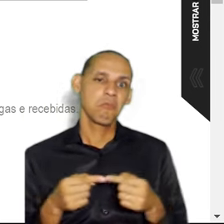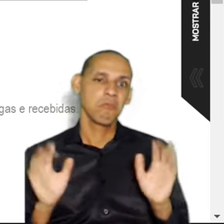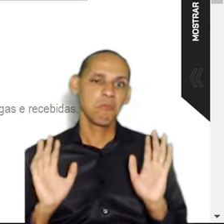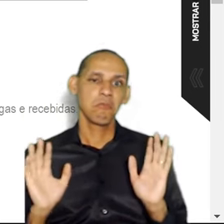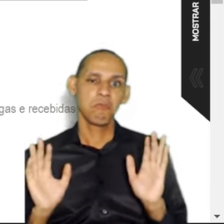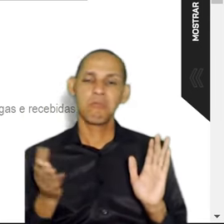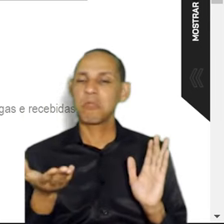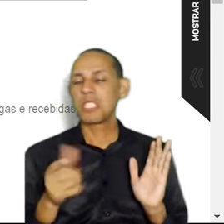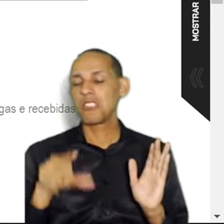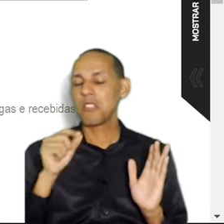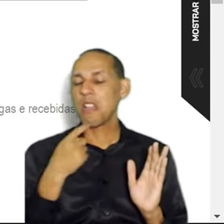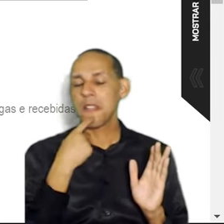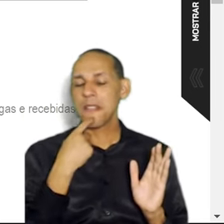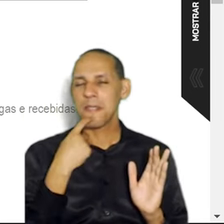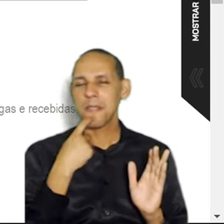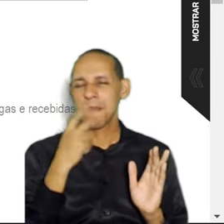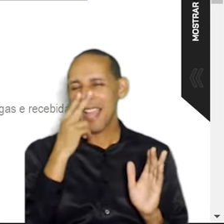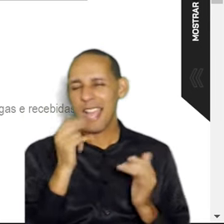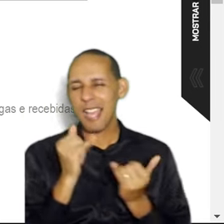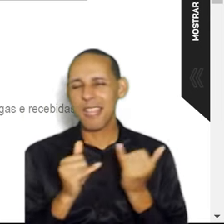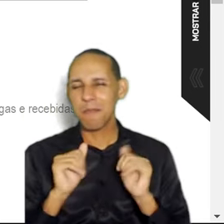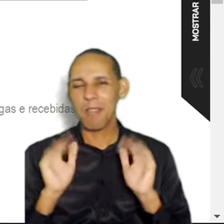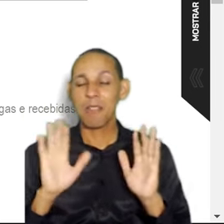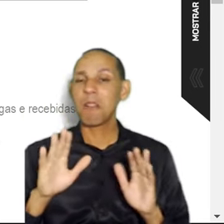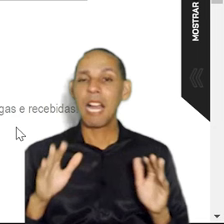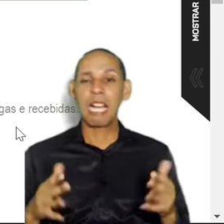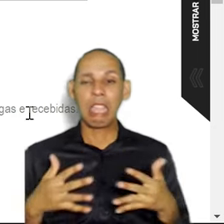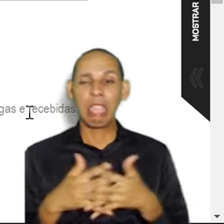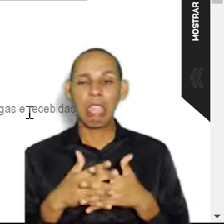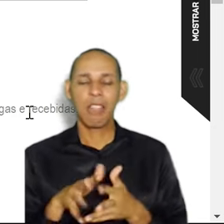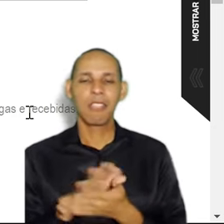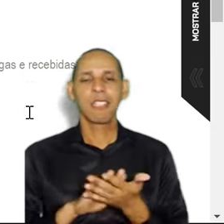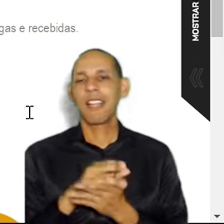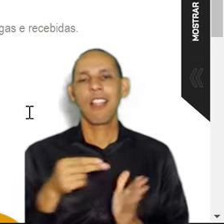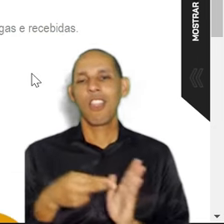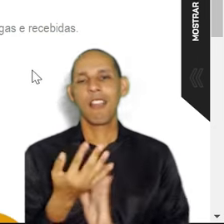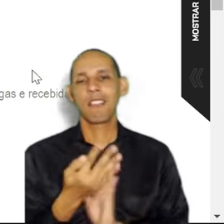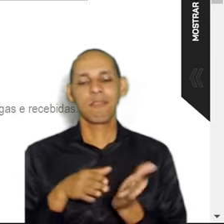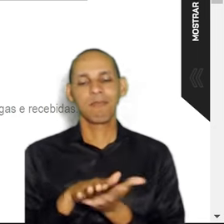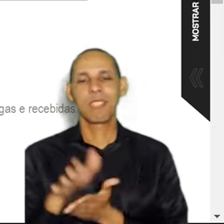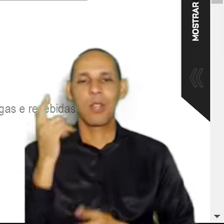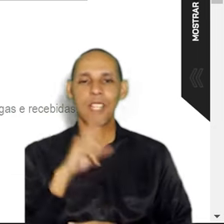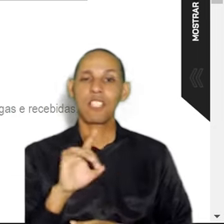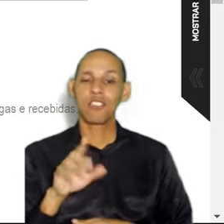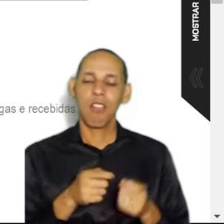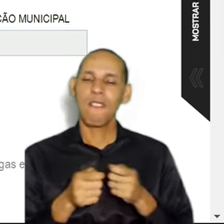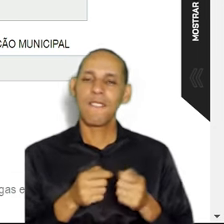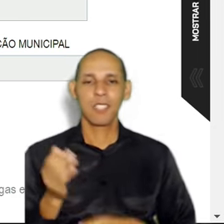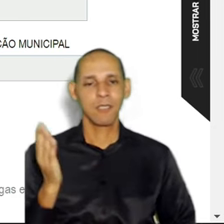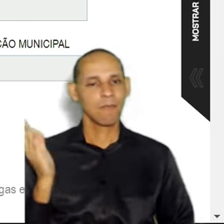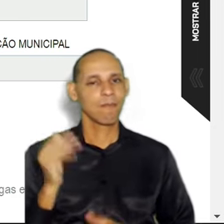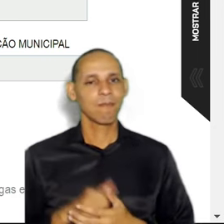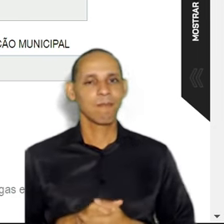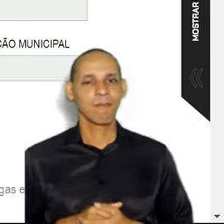vocês selecionem os que mais próximos mas não vai fazer nenhuma diferença em termos lá da emissão da nota tá é só um mero controle o que